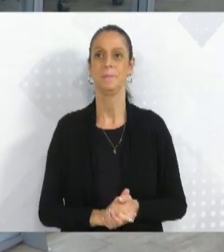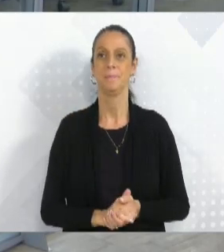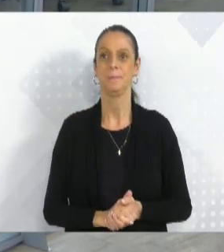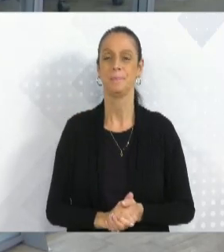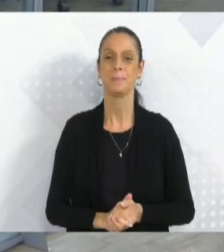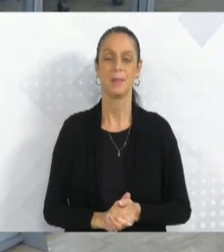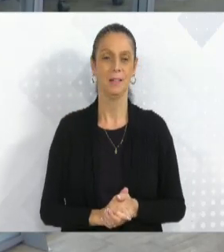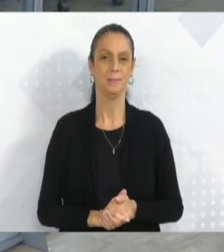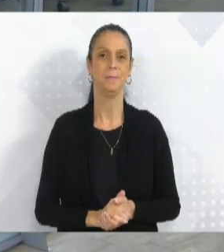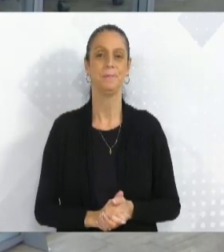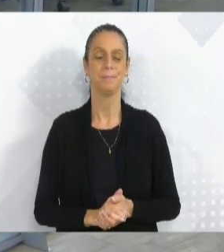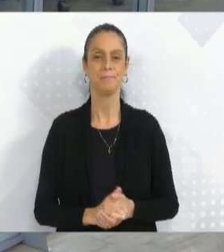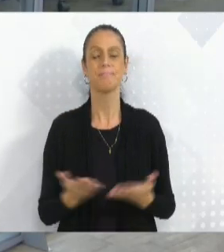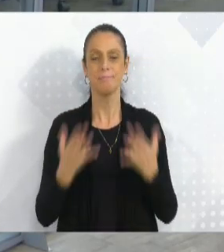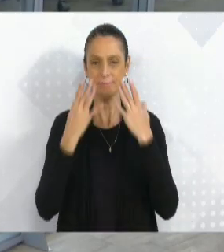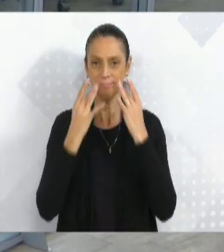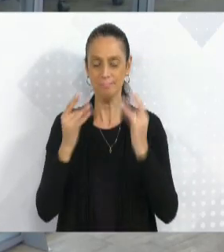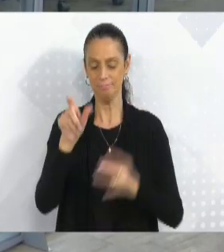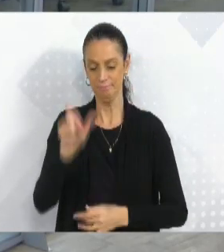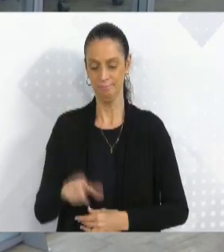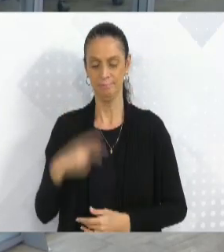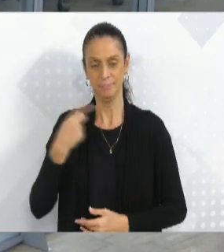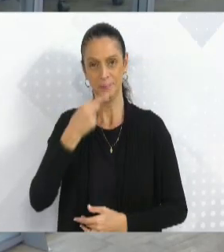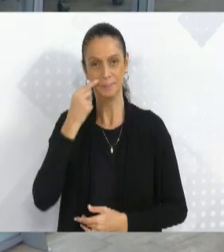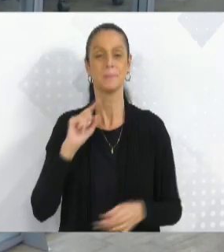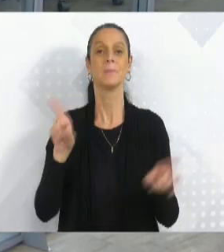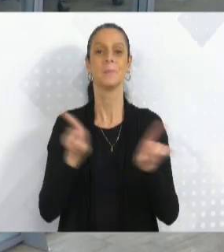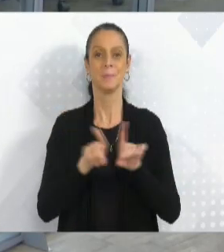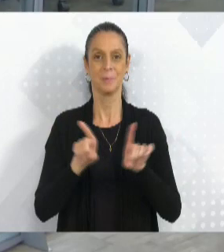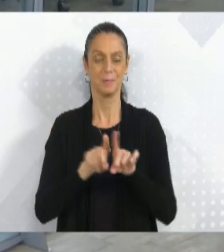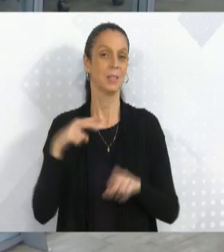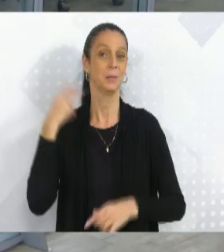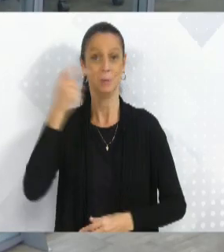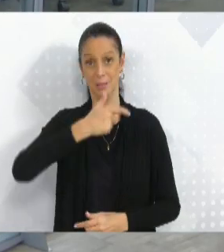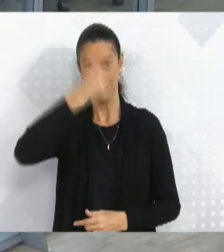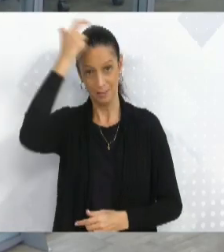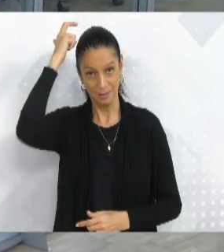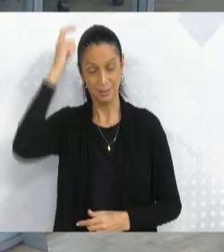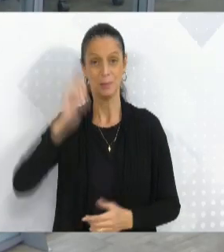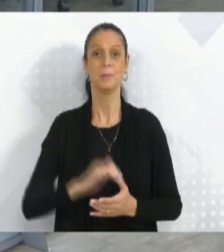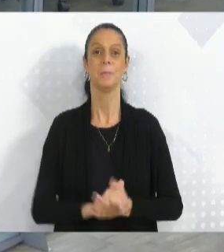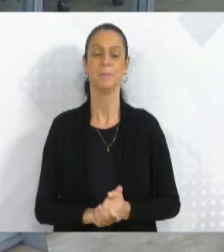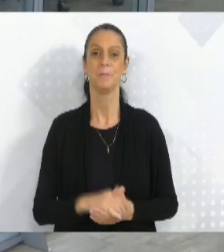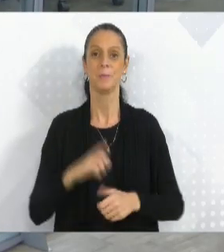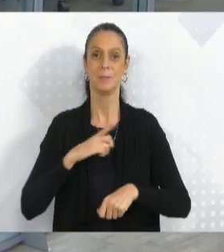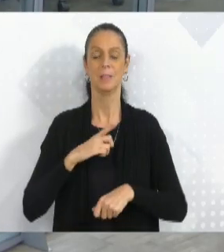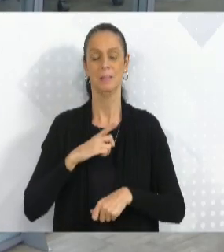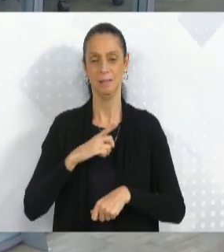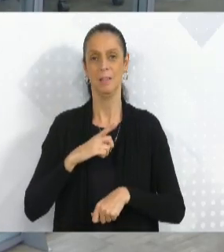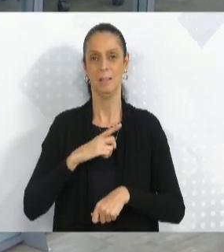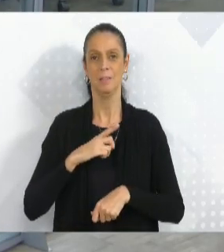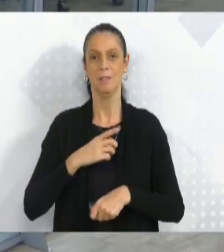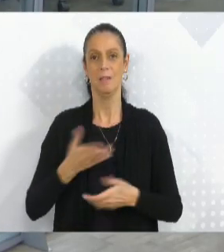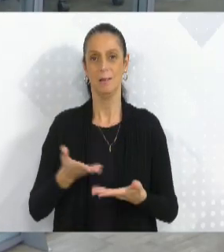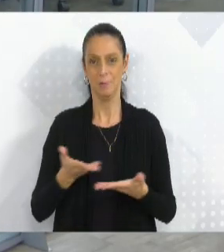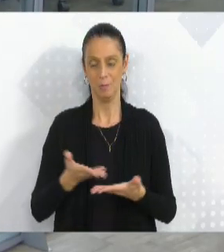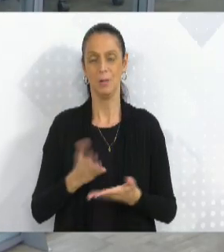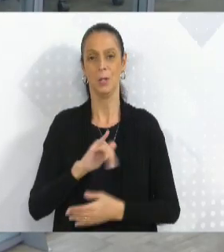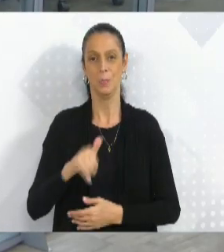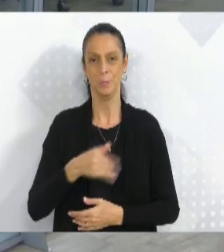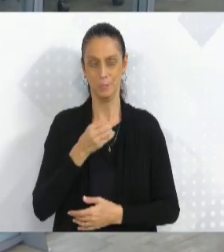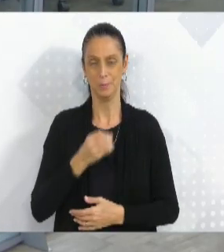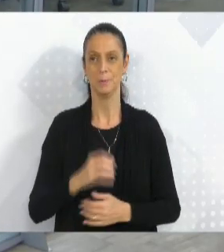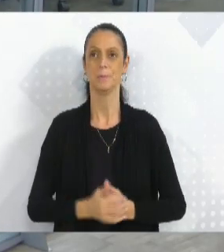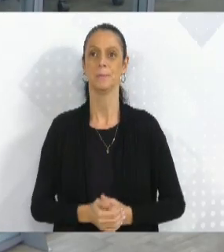para vereador Diego nazato e também Vereador Adriano Pereira contra autorização do vereador Vereador Tuca e também